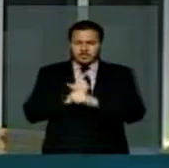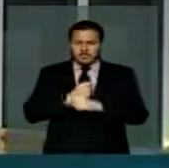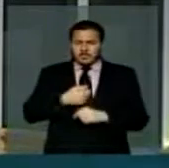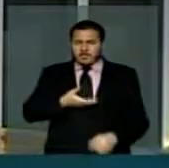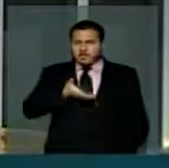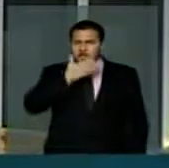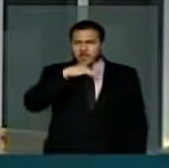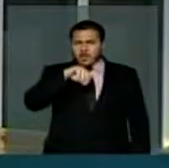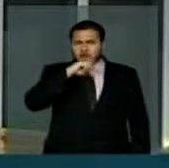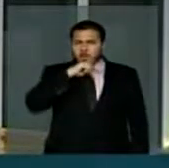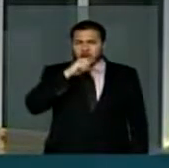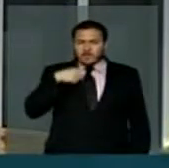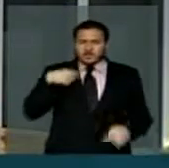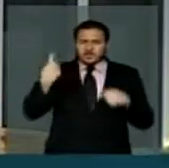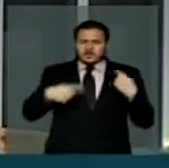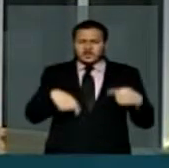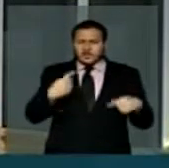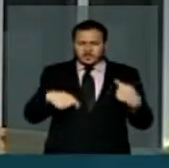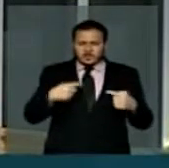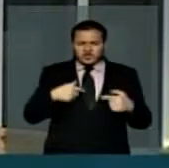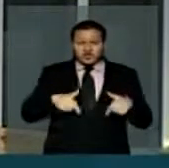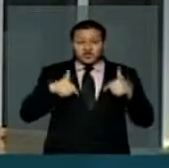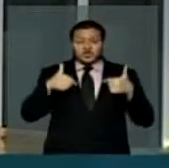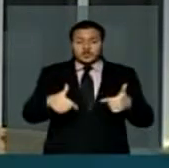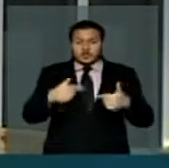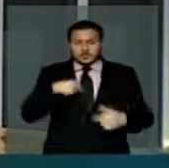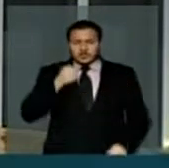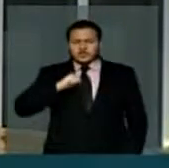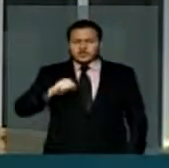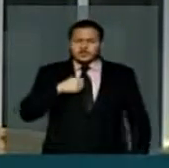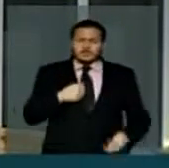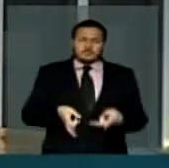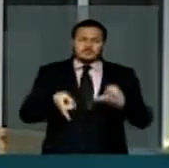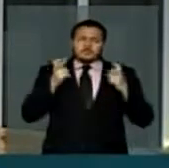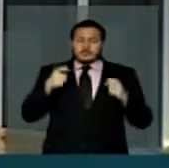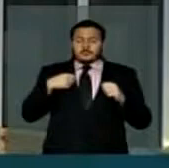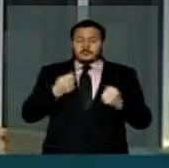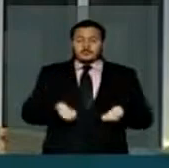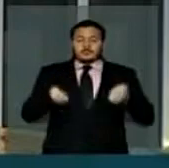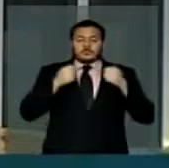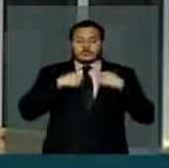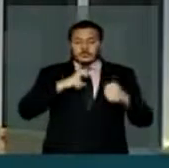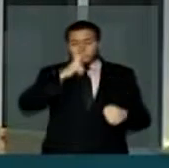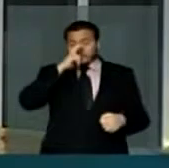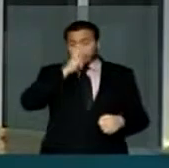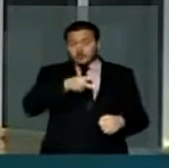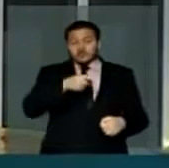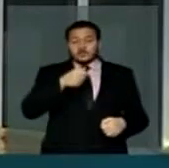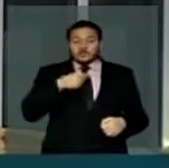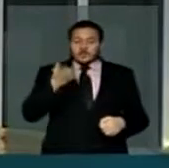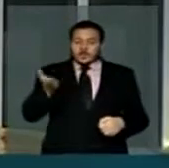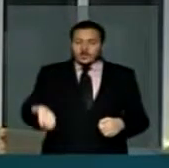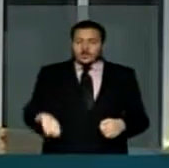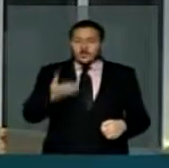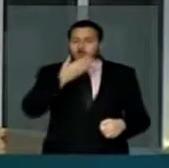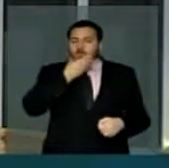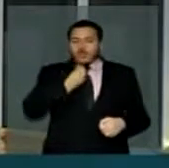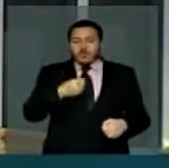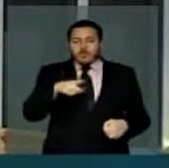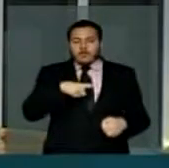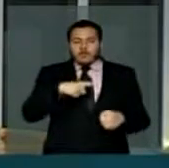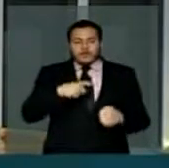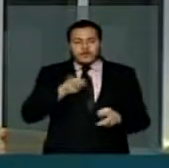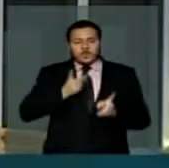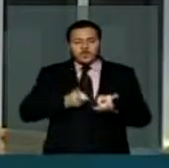disposição para lutar e se defender, vejo que apenas deram forças para que esse genuíno homem possa continuar sua história